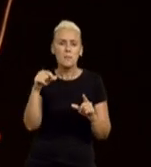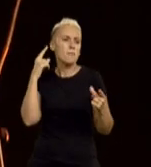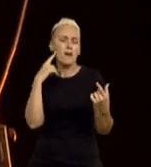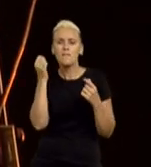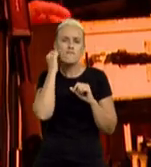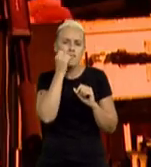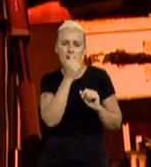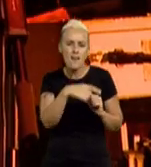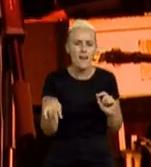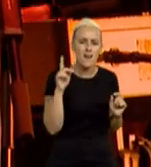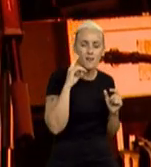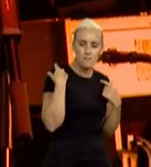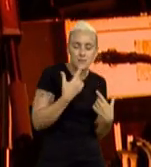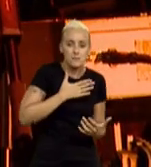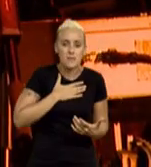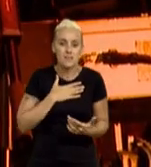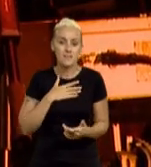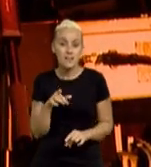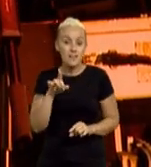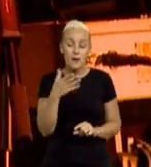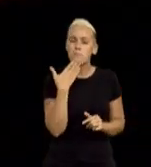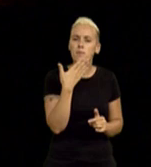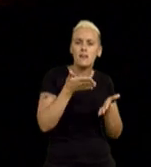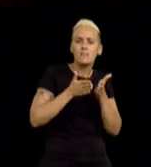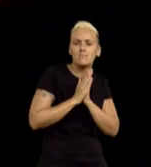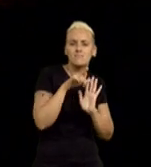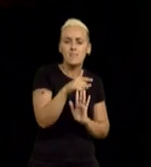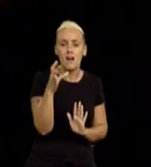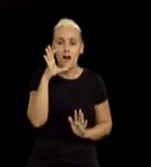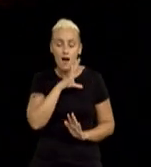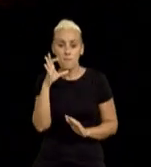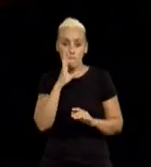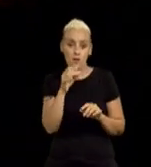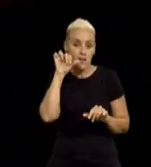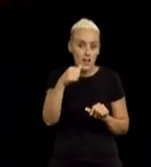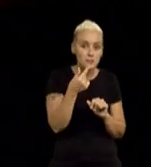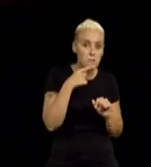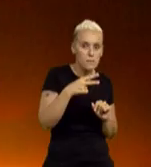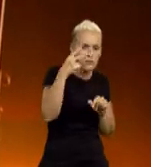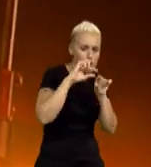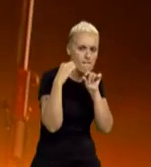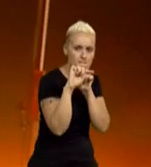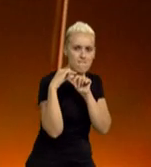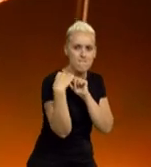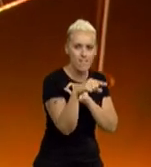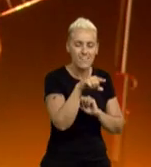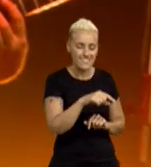movie stars. Double cheese and triple cream, it must be a